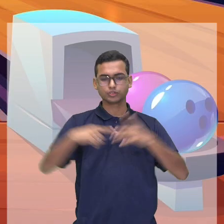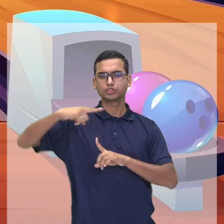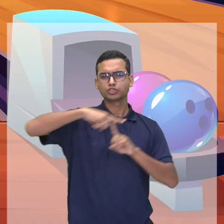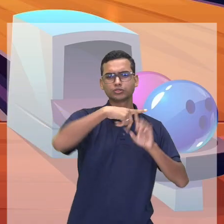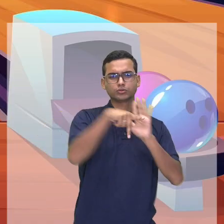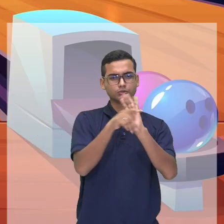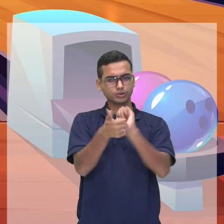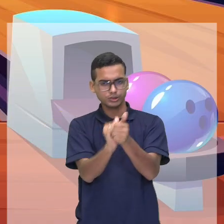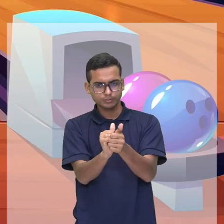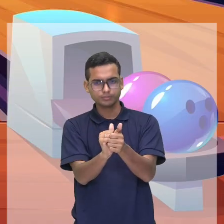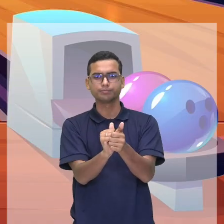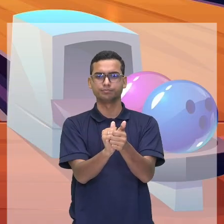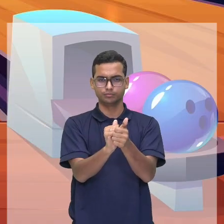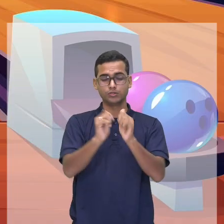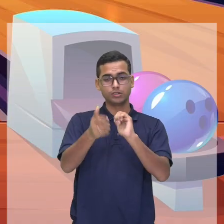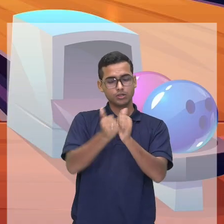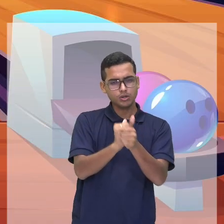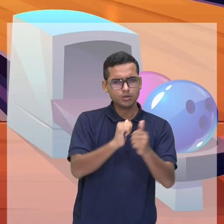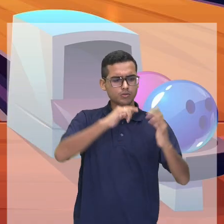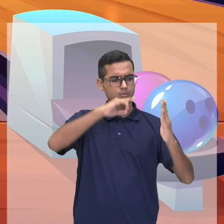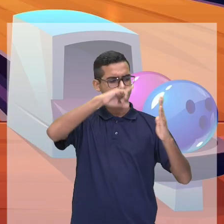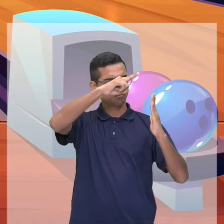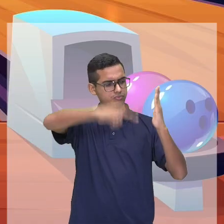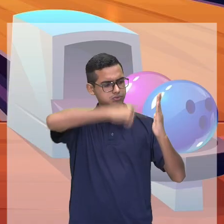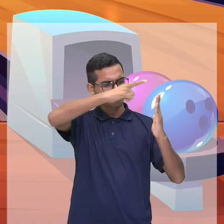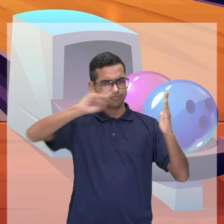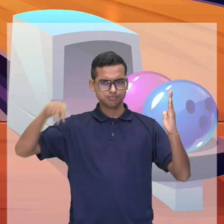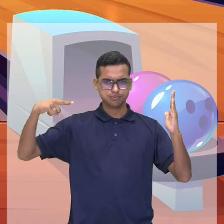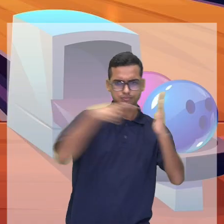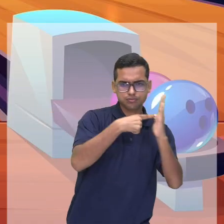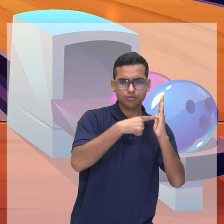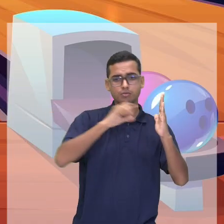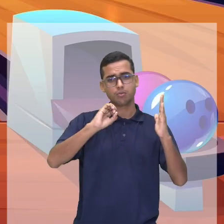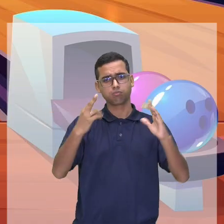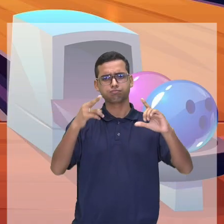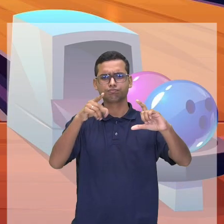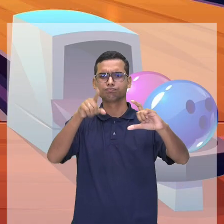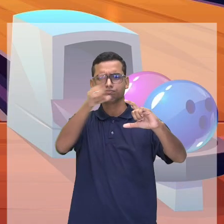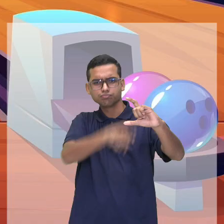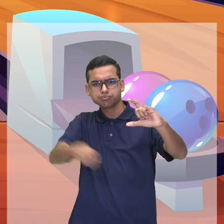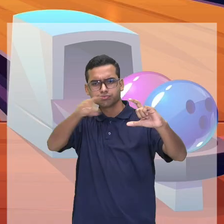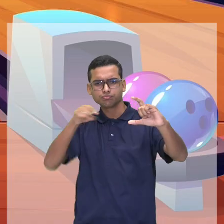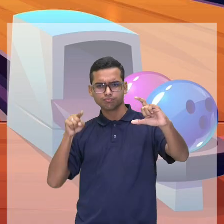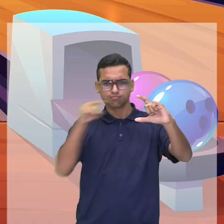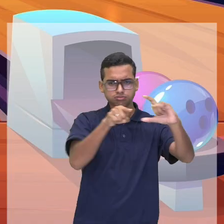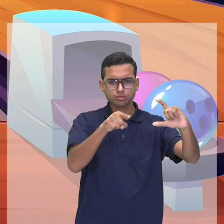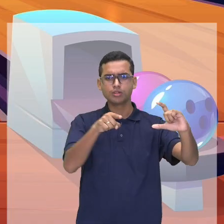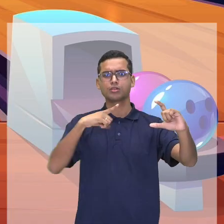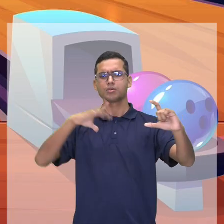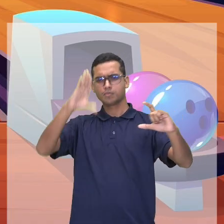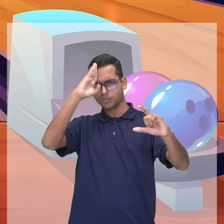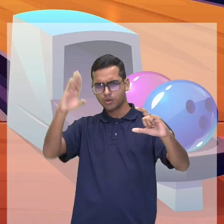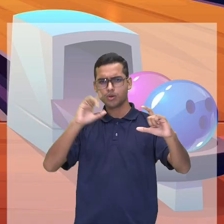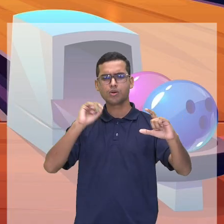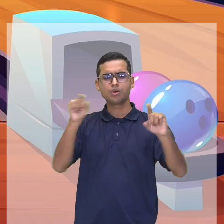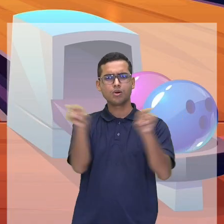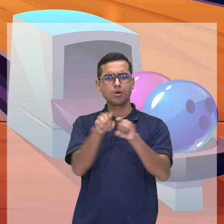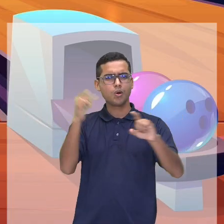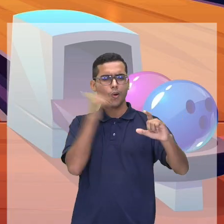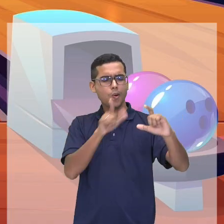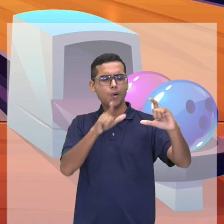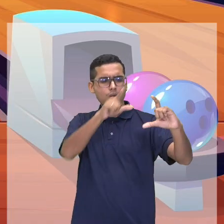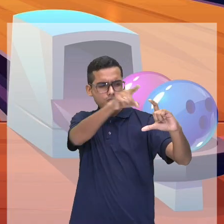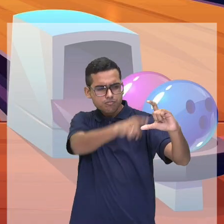de precisão. São esportes que trabalham principalmente essa questão de atingir